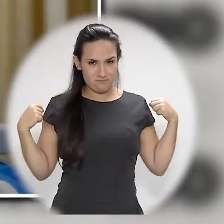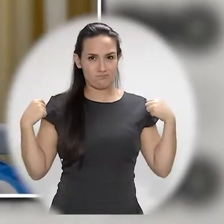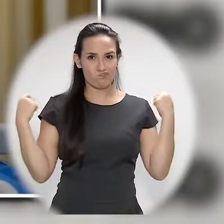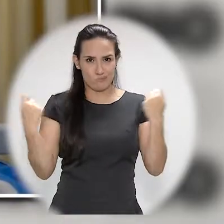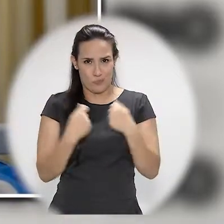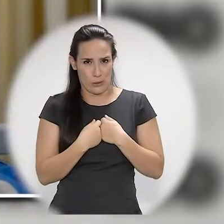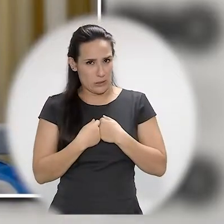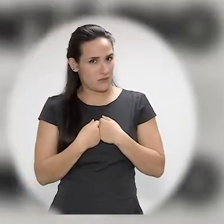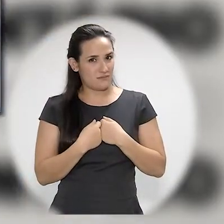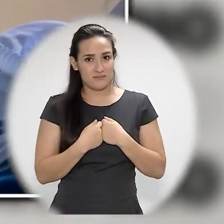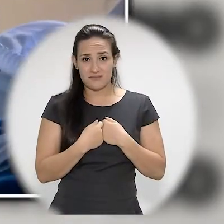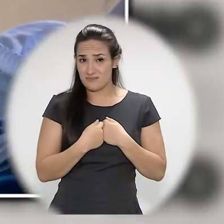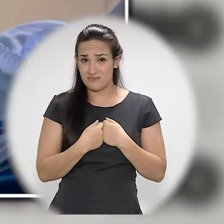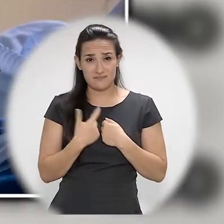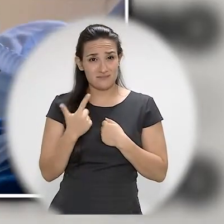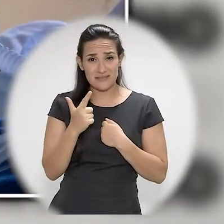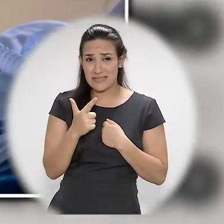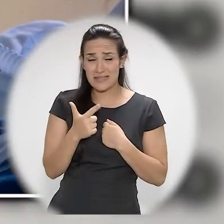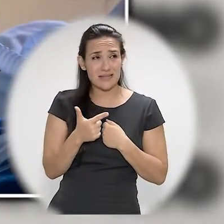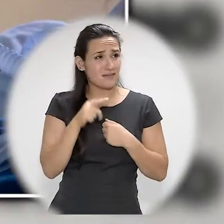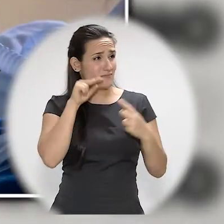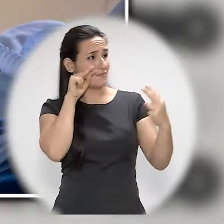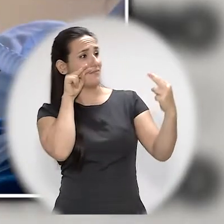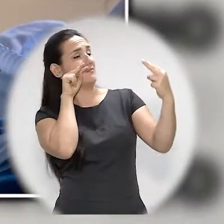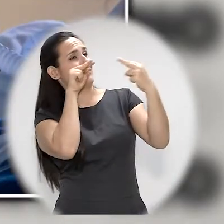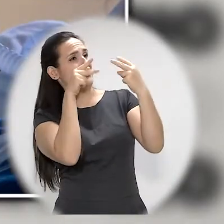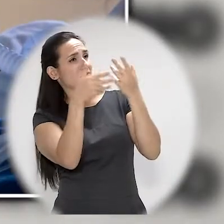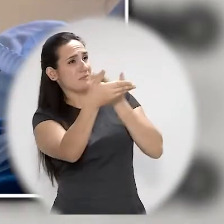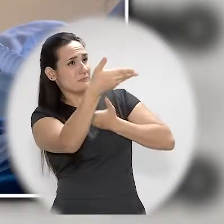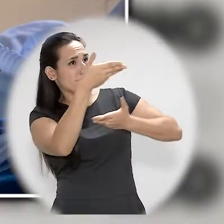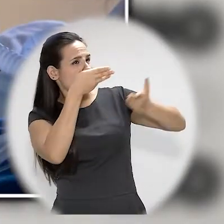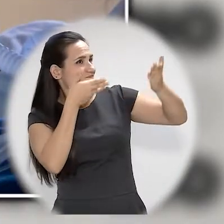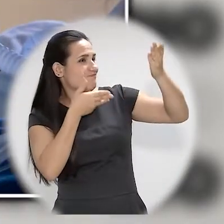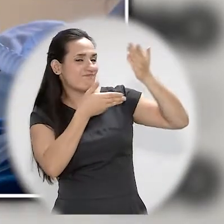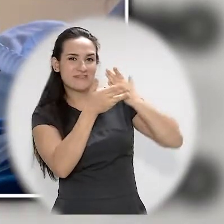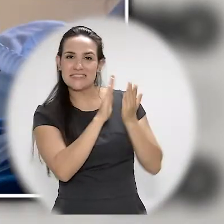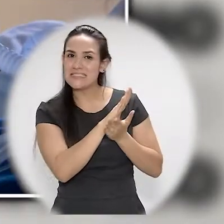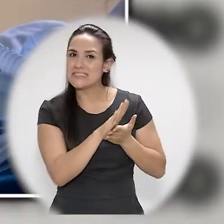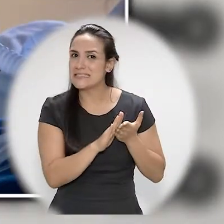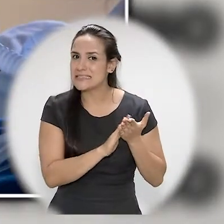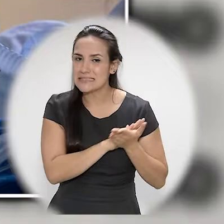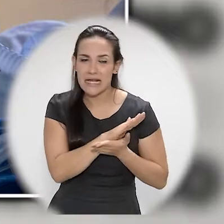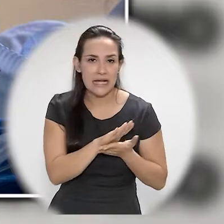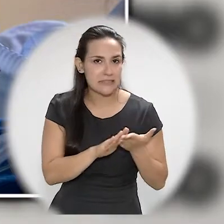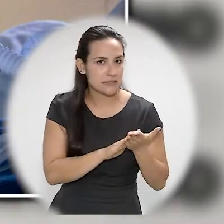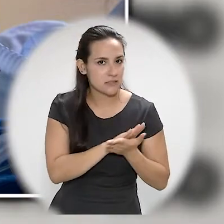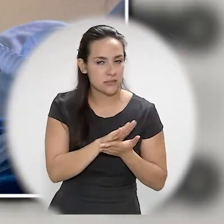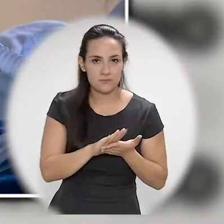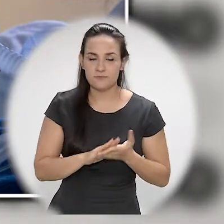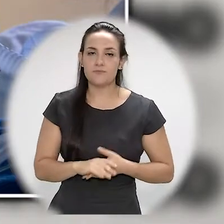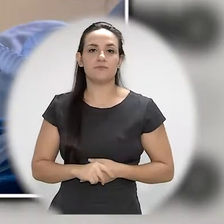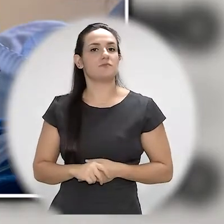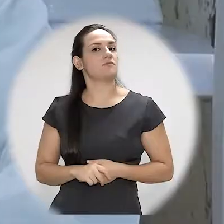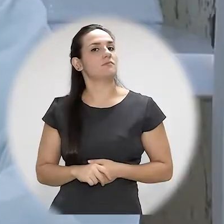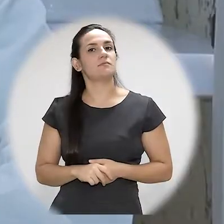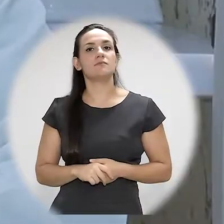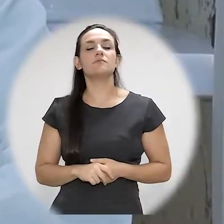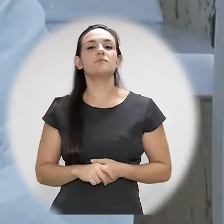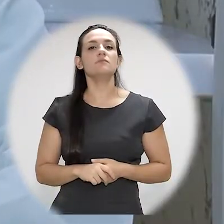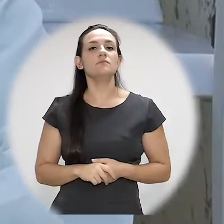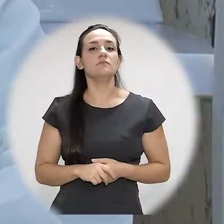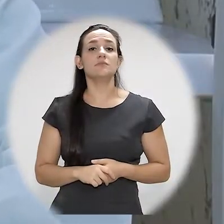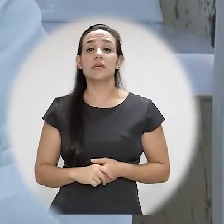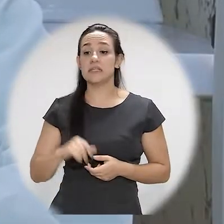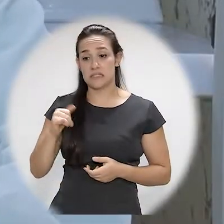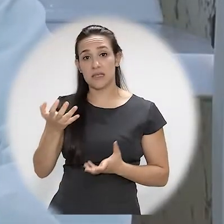luvas, capote, então a gente não tem essa interação de olhar no rosto, de conversar ou de ver a outra pessoa. Fala